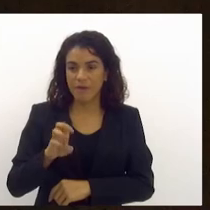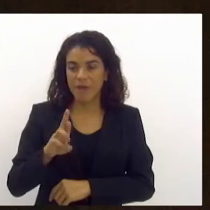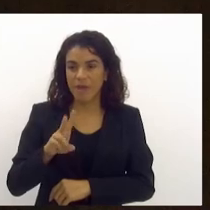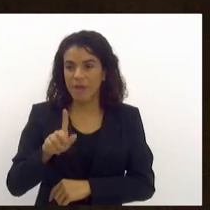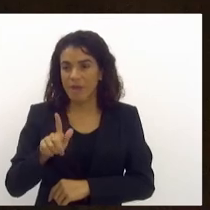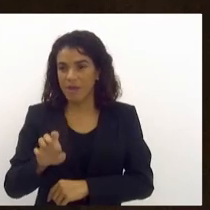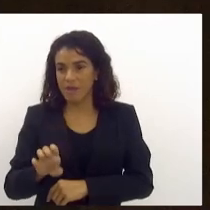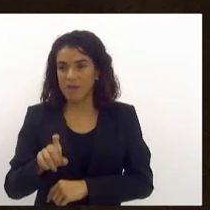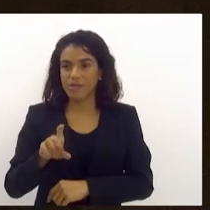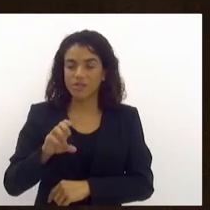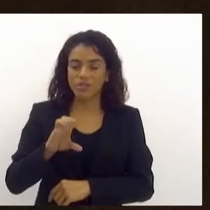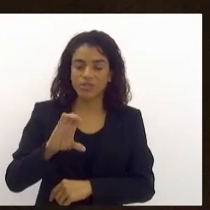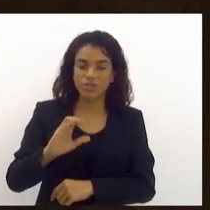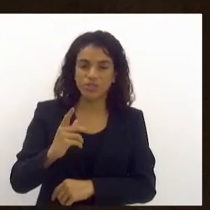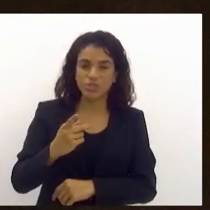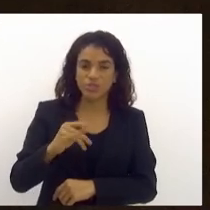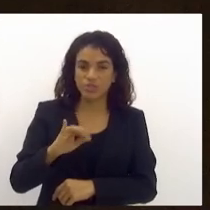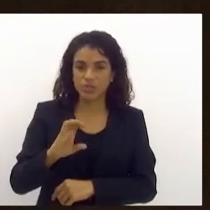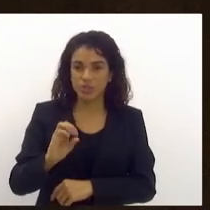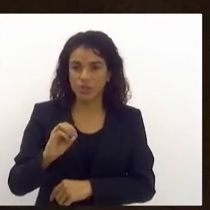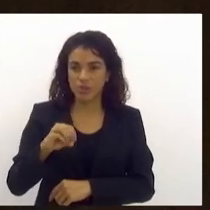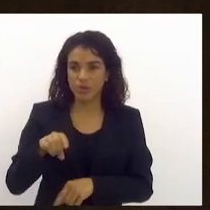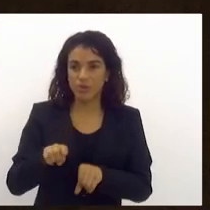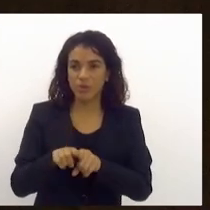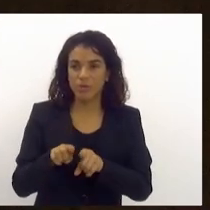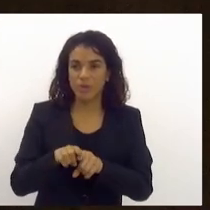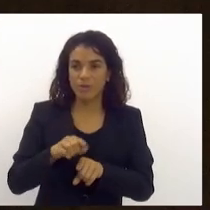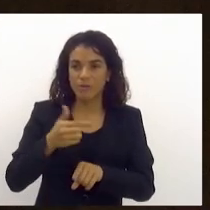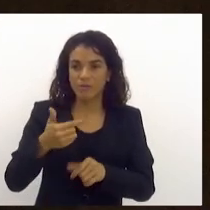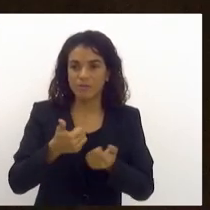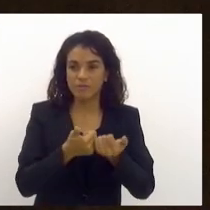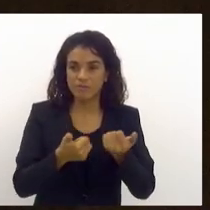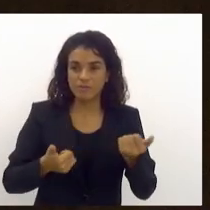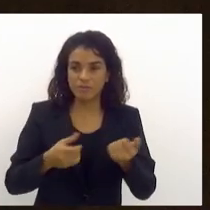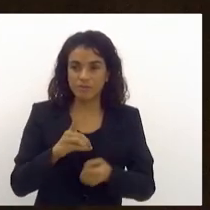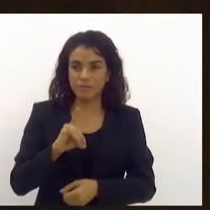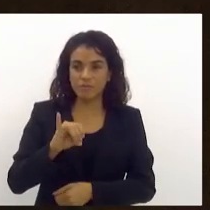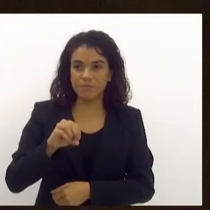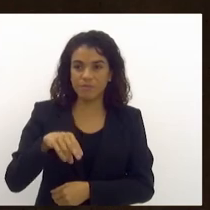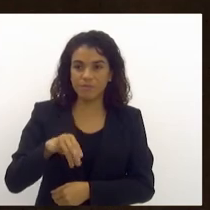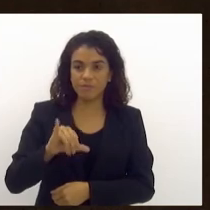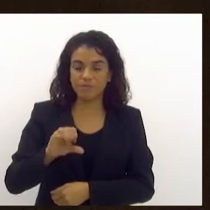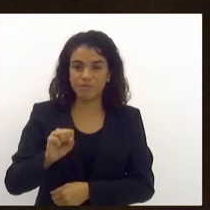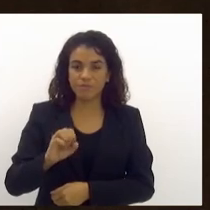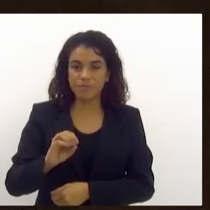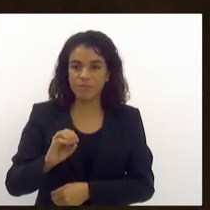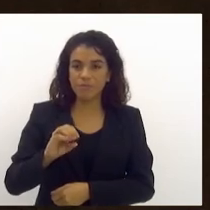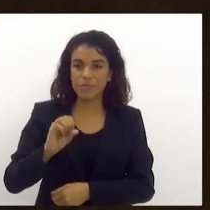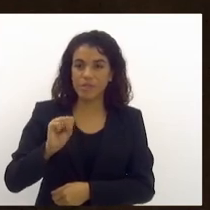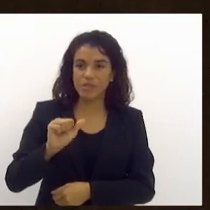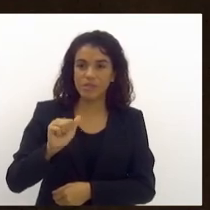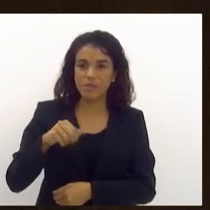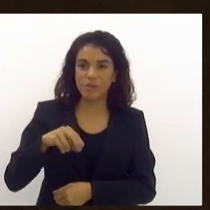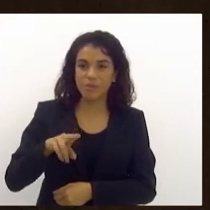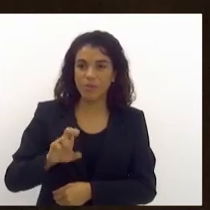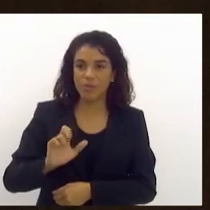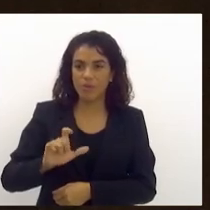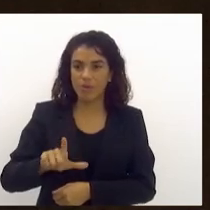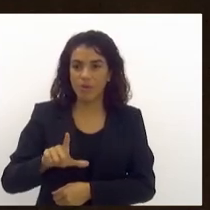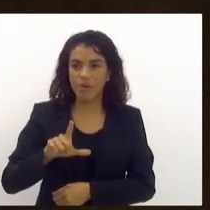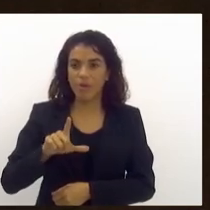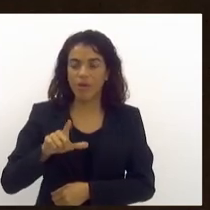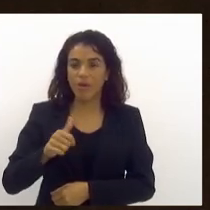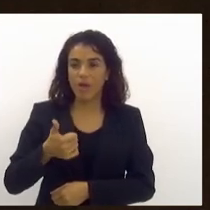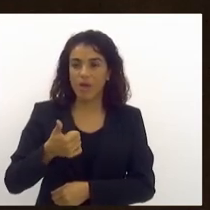Brazão, Chico Machado, efetivos, e suplentes Marcelo Dino, Dionísio Lim, Júlio Rocha, Samuel Malafaia, Andrezinho Siciliano,